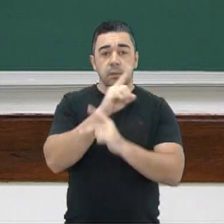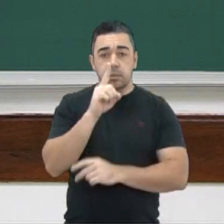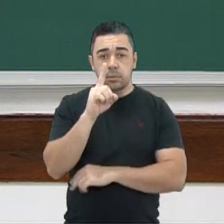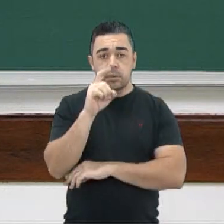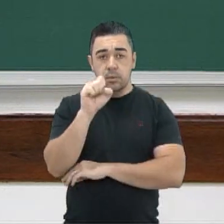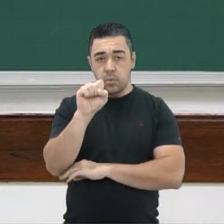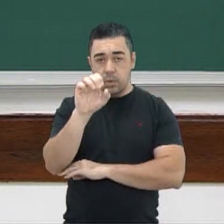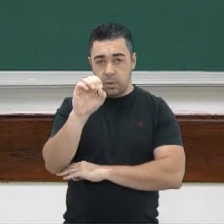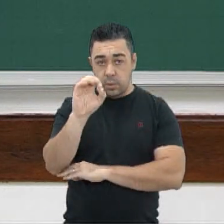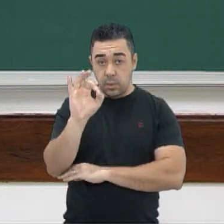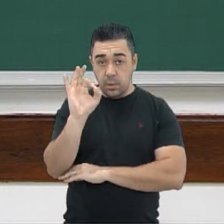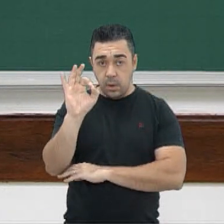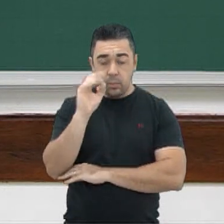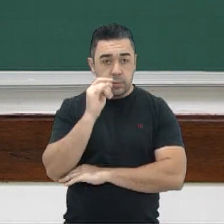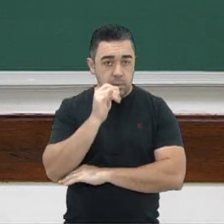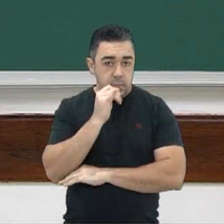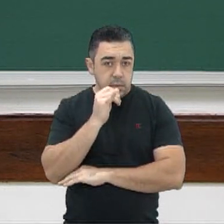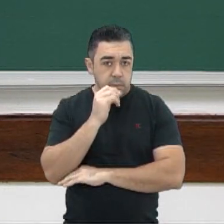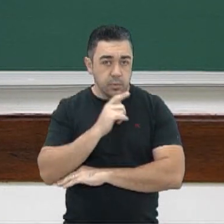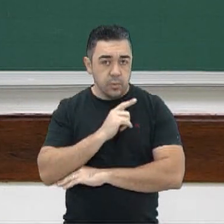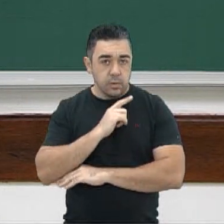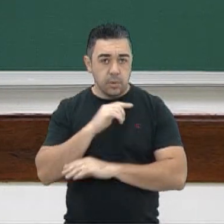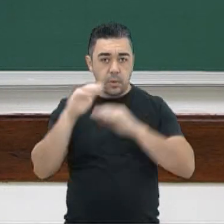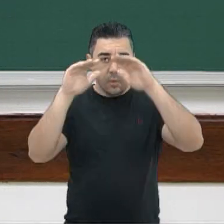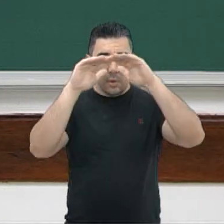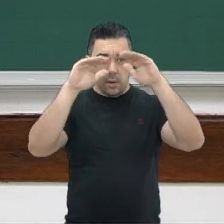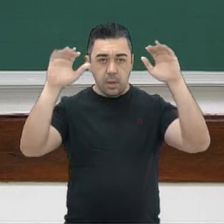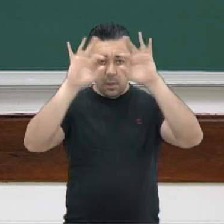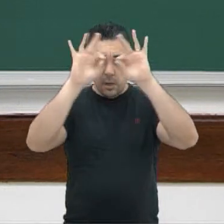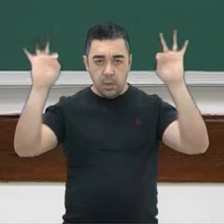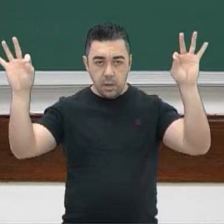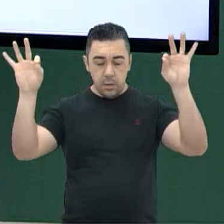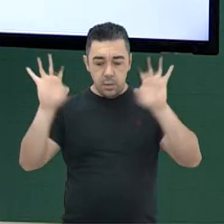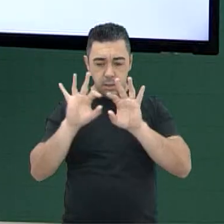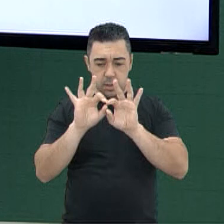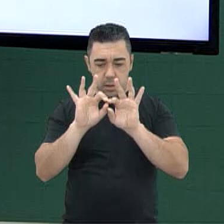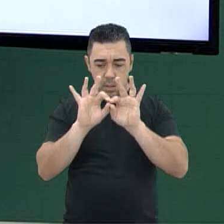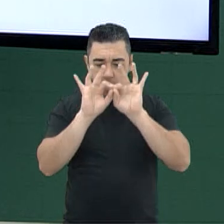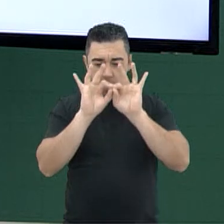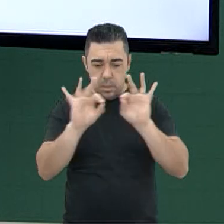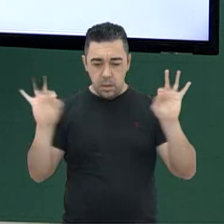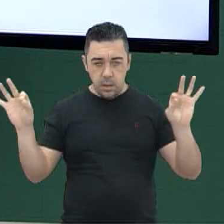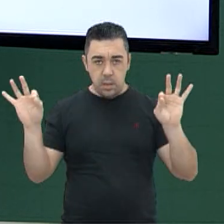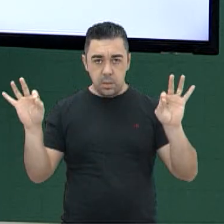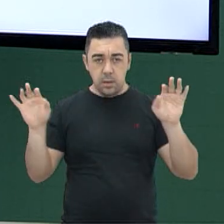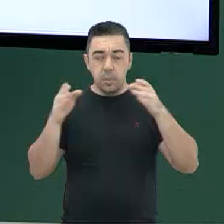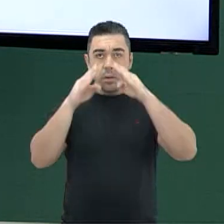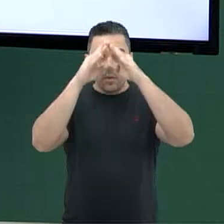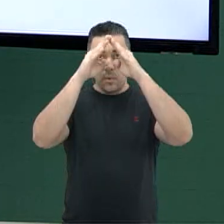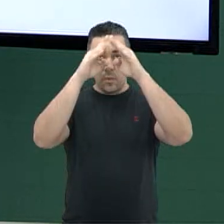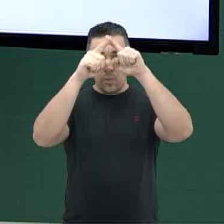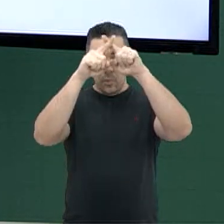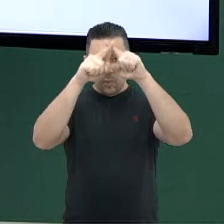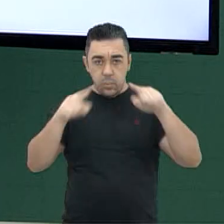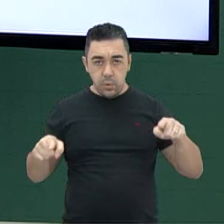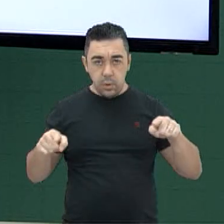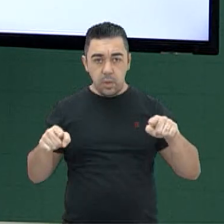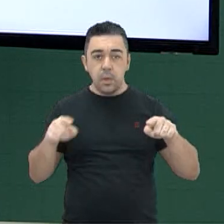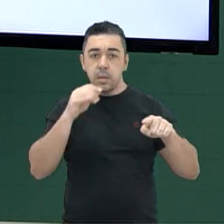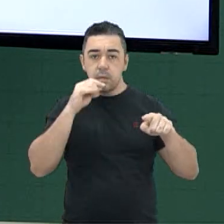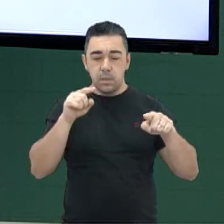graus. Se eu tenho aqui duas retas paralelas que cruzam duas transversais, a soma